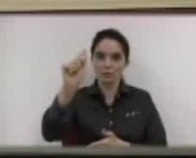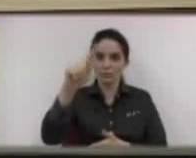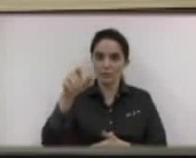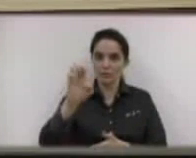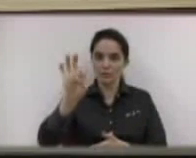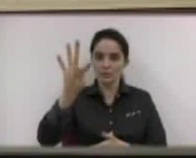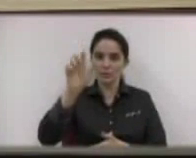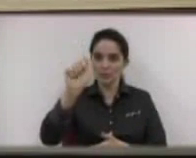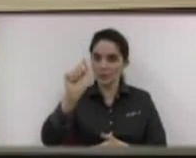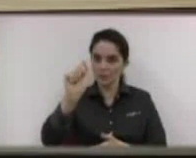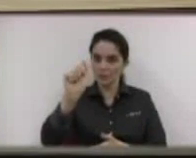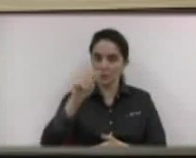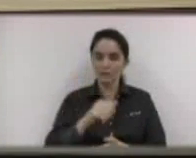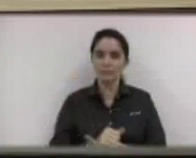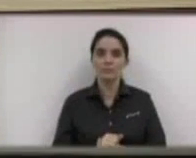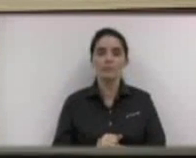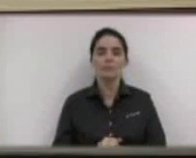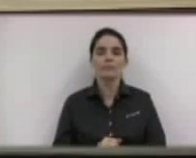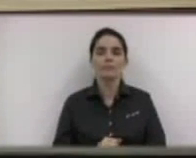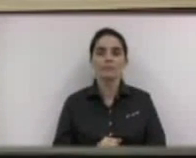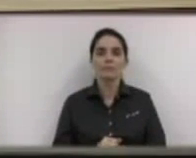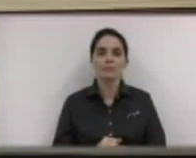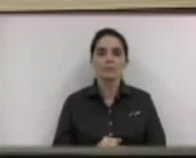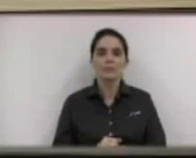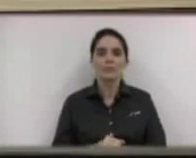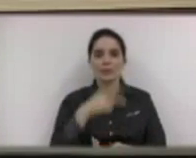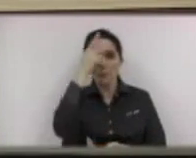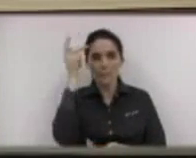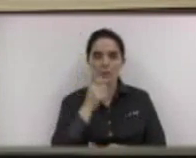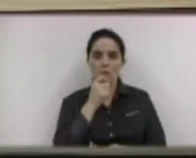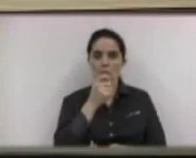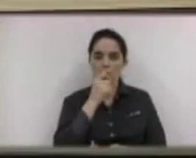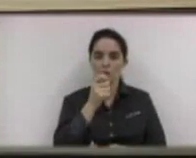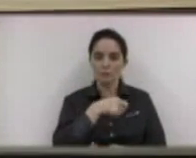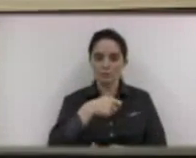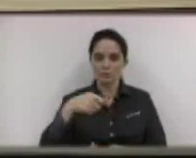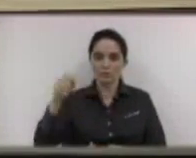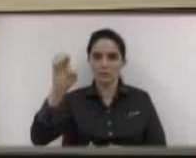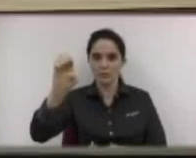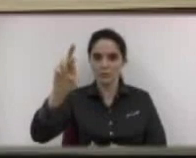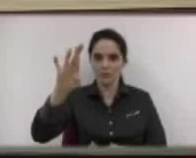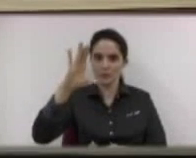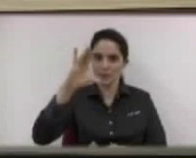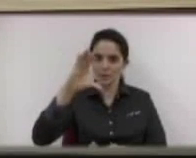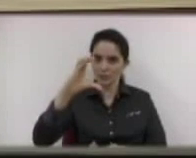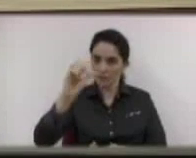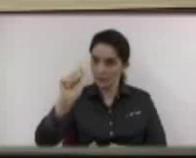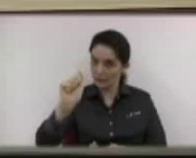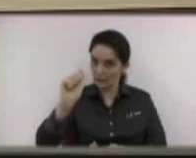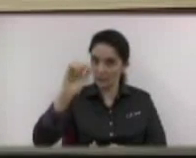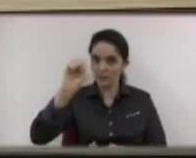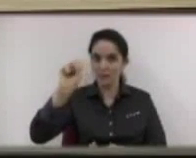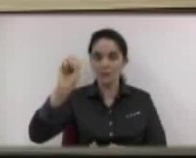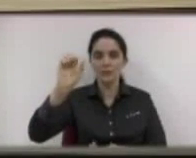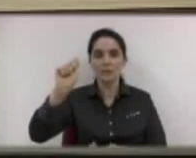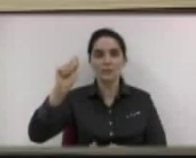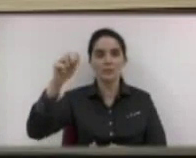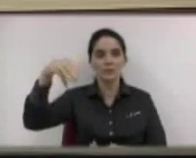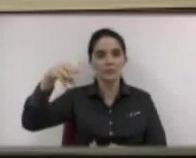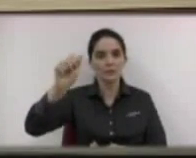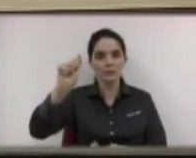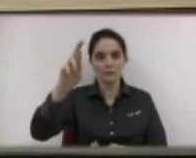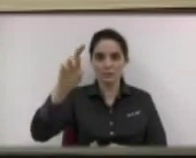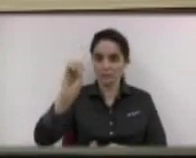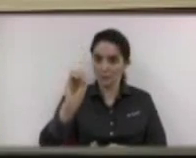da matéria elaborada pela jornalista Érica Samara. Somente isso, porque pelo fato de eu ter citado a